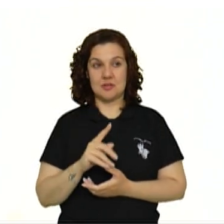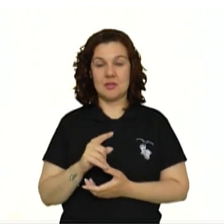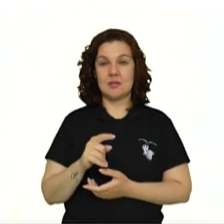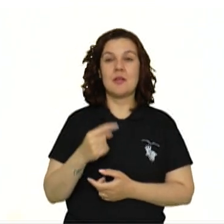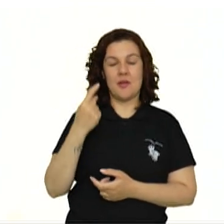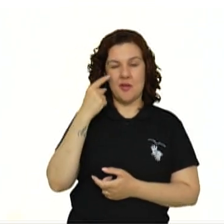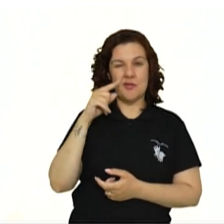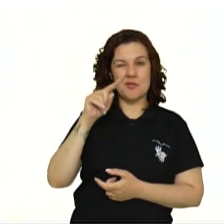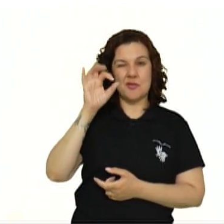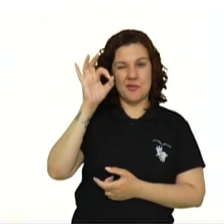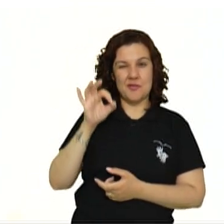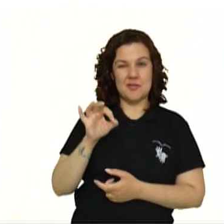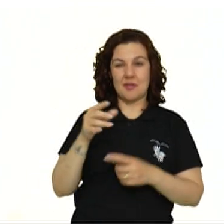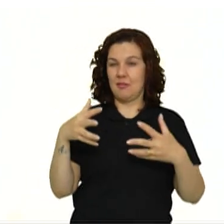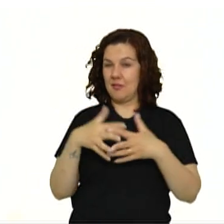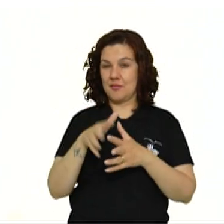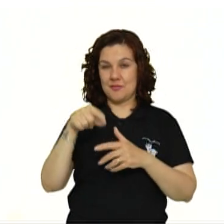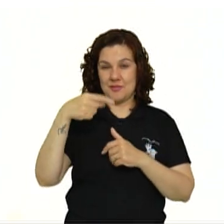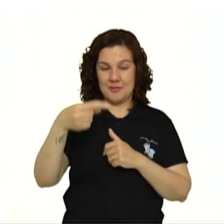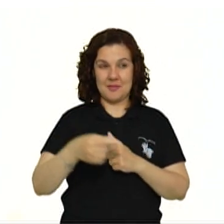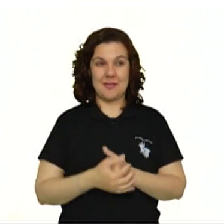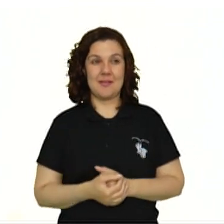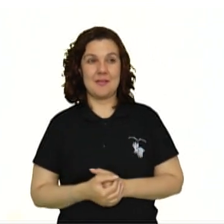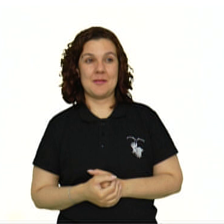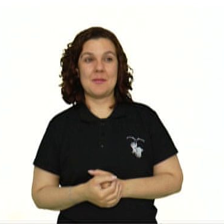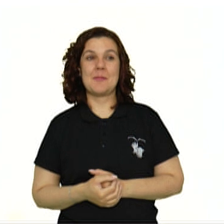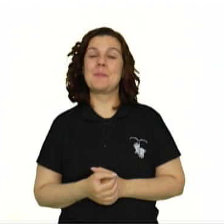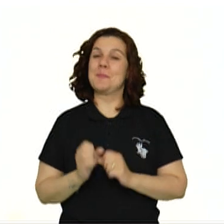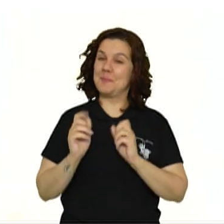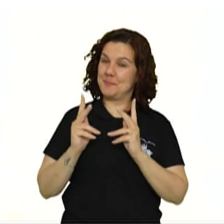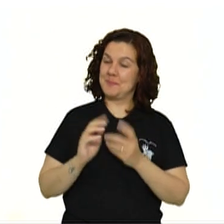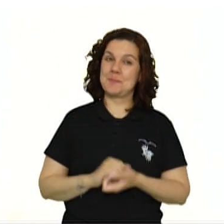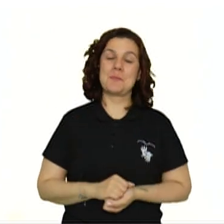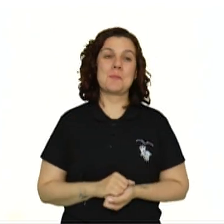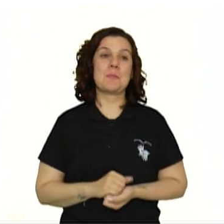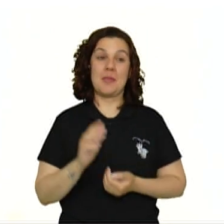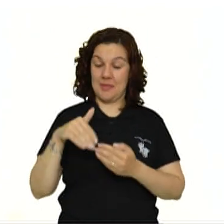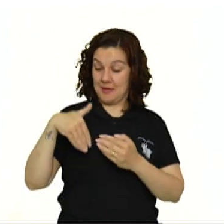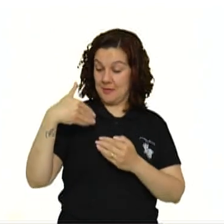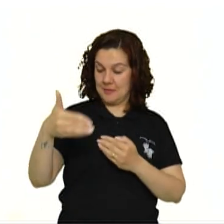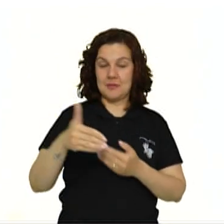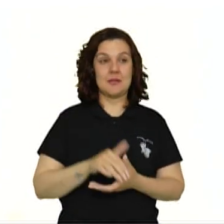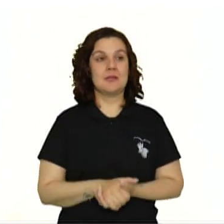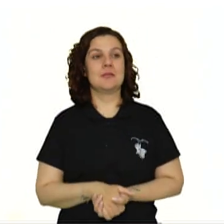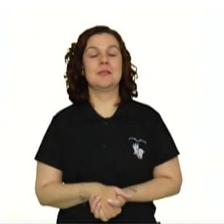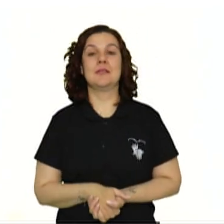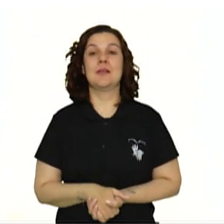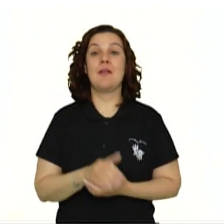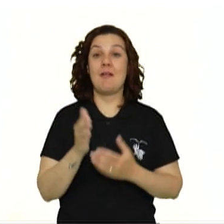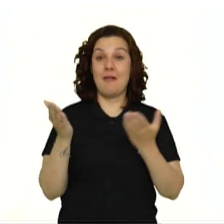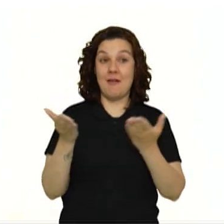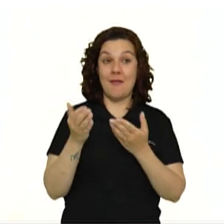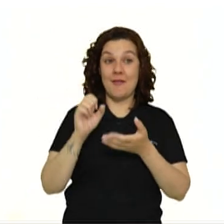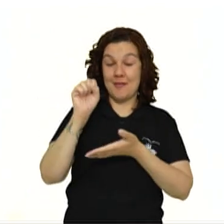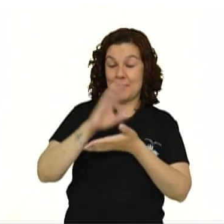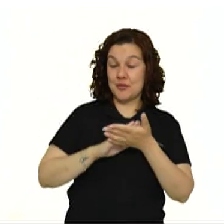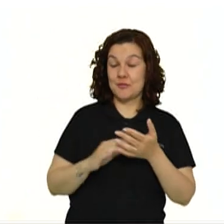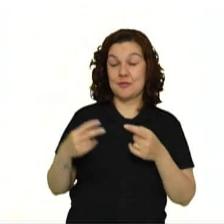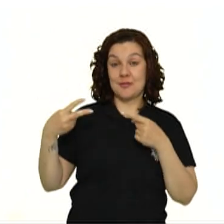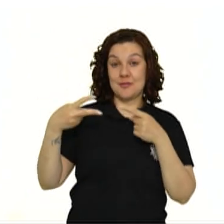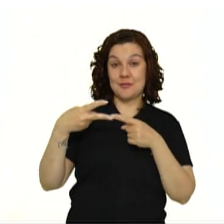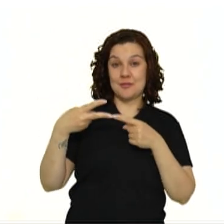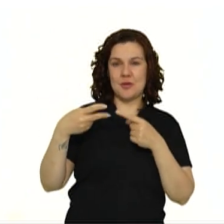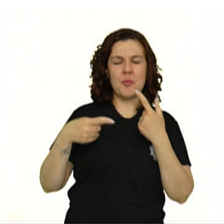essa eu tinha lido certo, não ia te confundir depois, ok? Para frente, pessoal, vamos para um exercício 2. Hoje